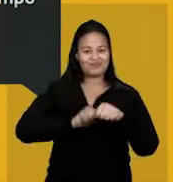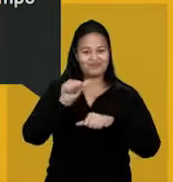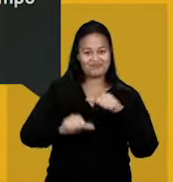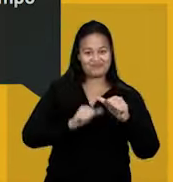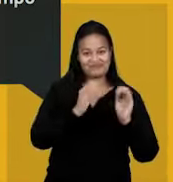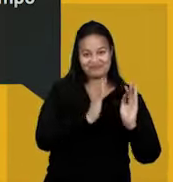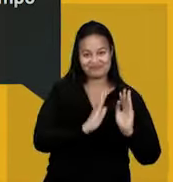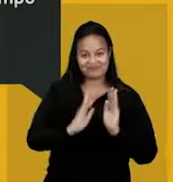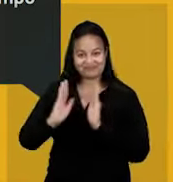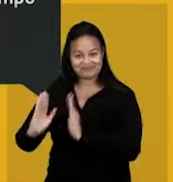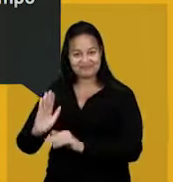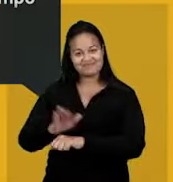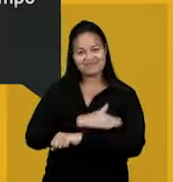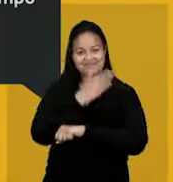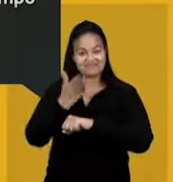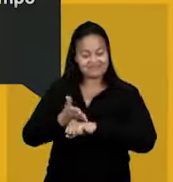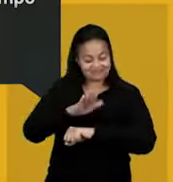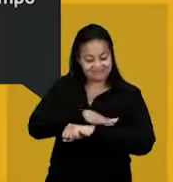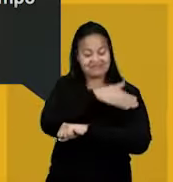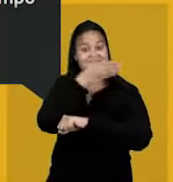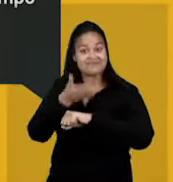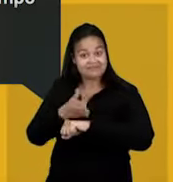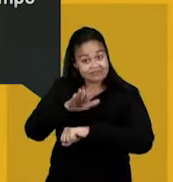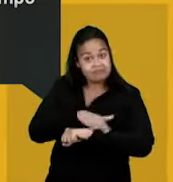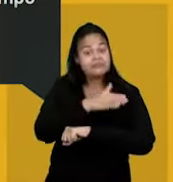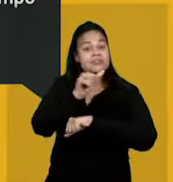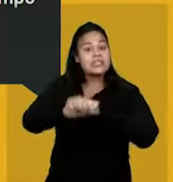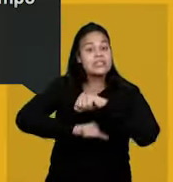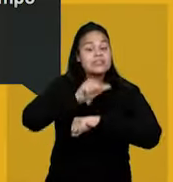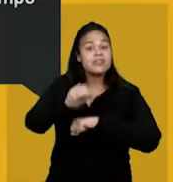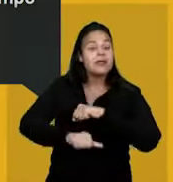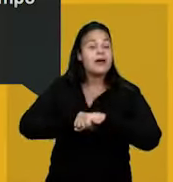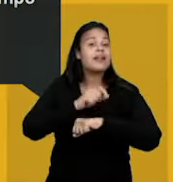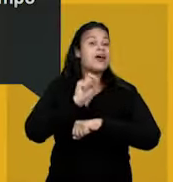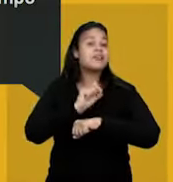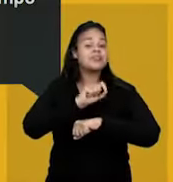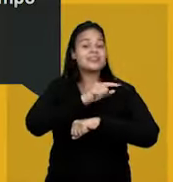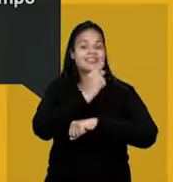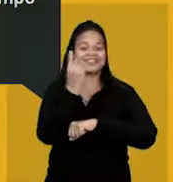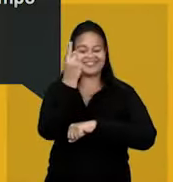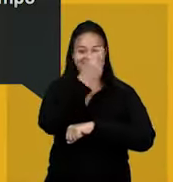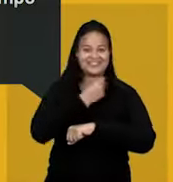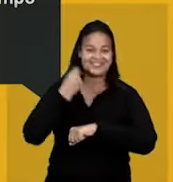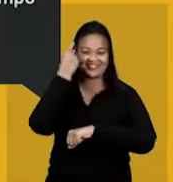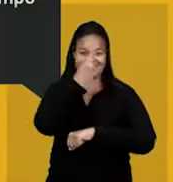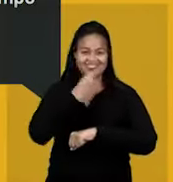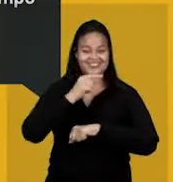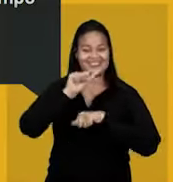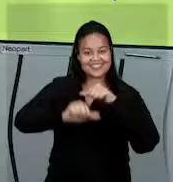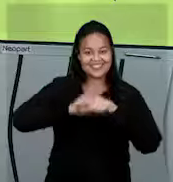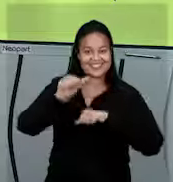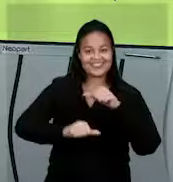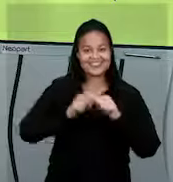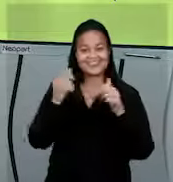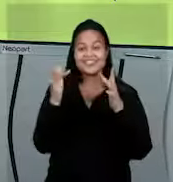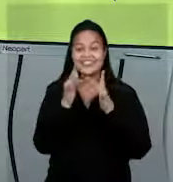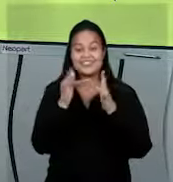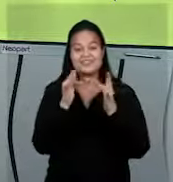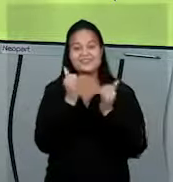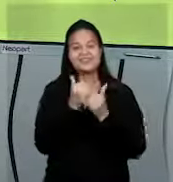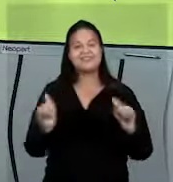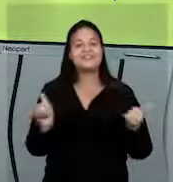de tempo de 1 hora. É transformada em quê? É transformada em um outro tipo de energia naquele